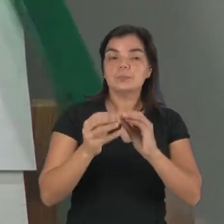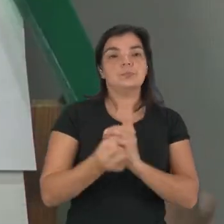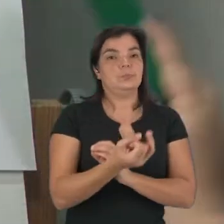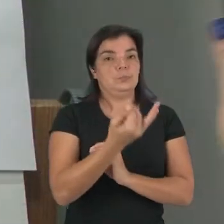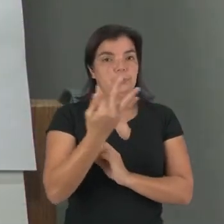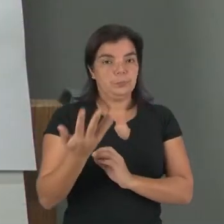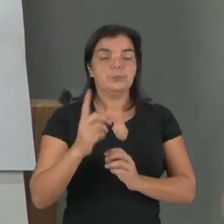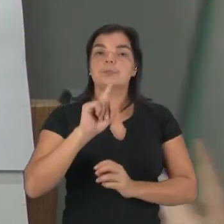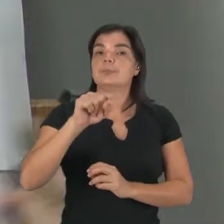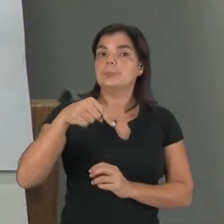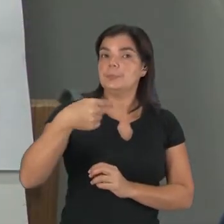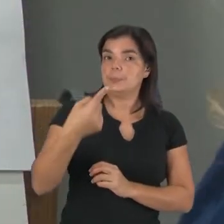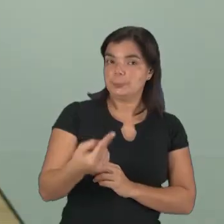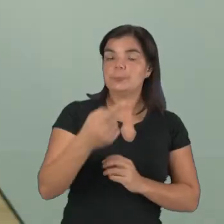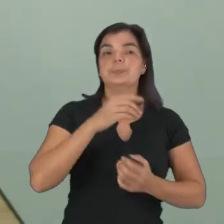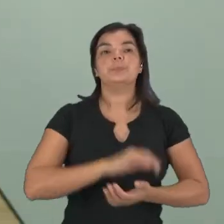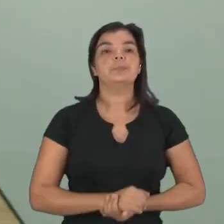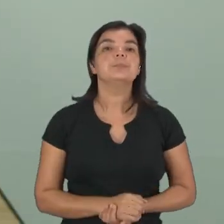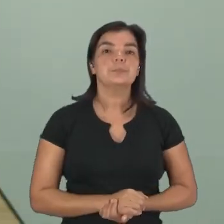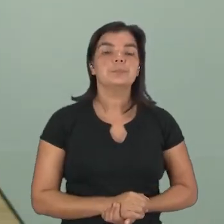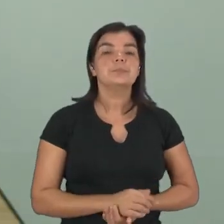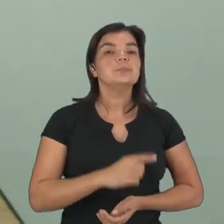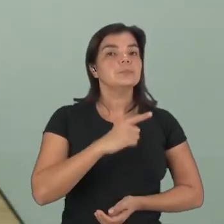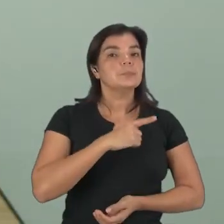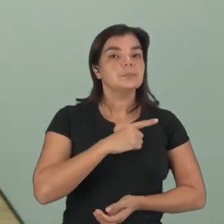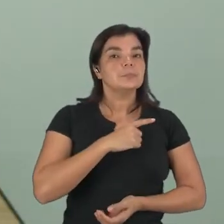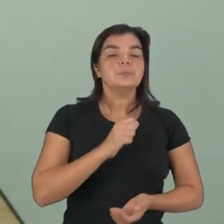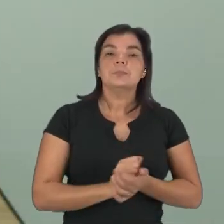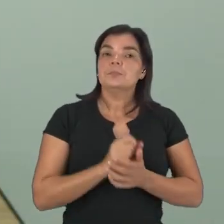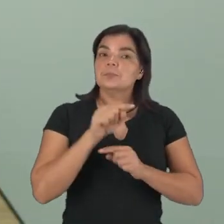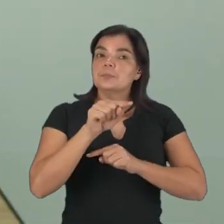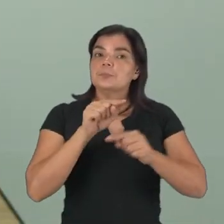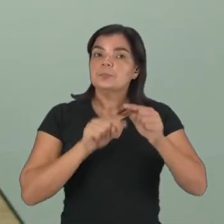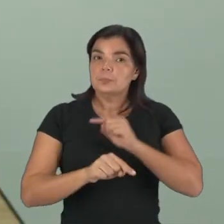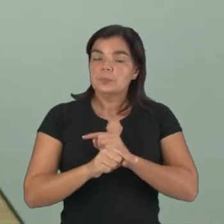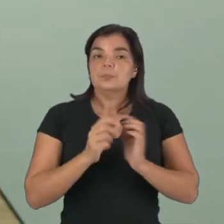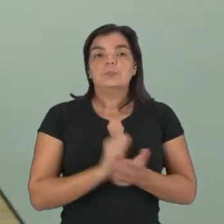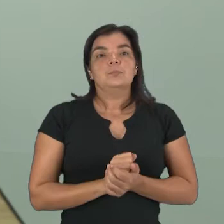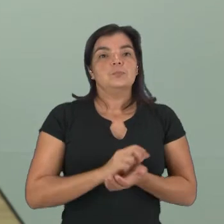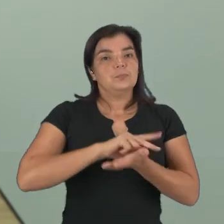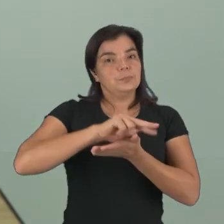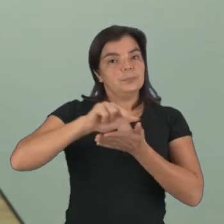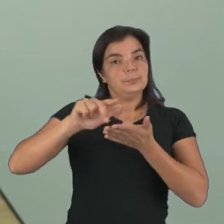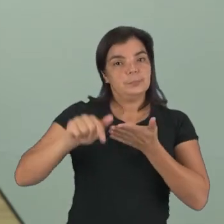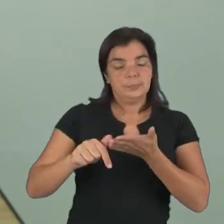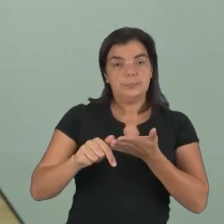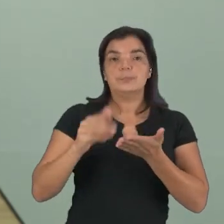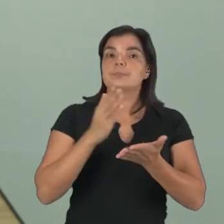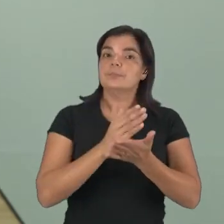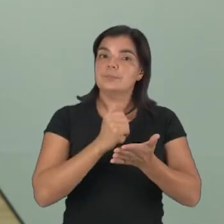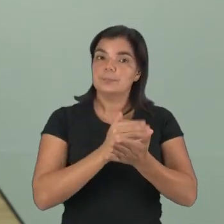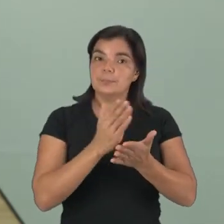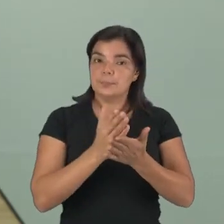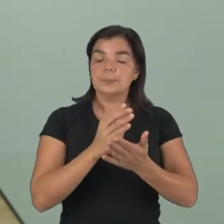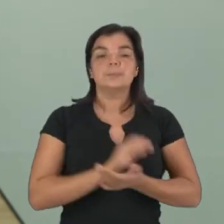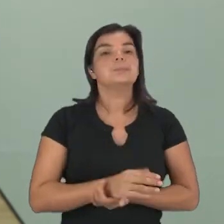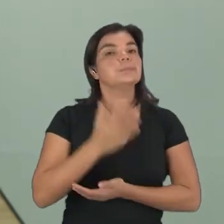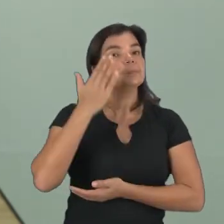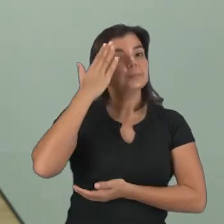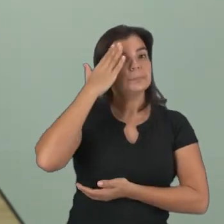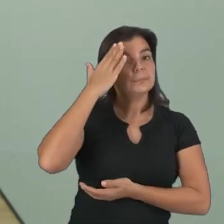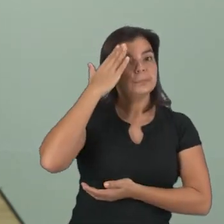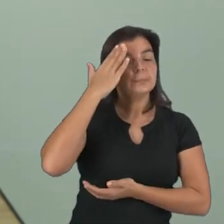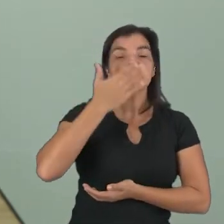neles. Depois daqui, vai vir eu dividindo uma em várias partes, certinho? Para a gente